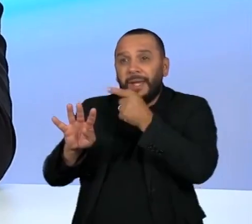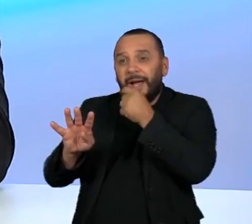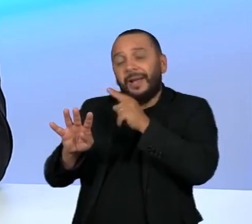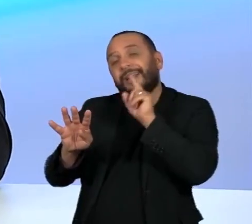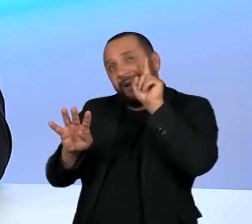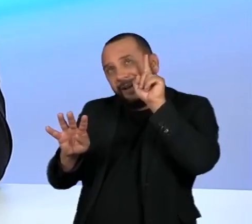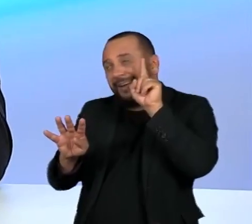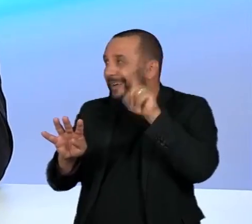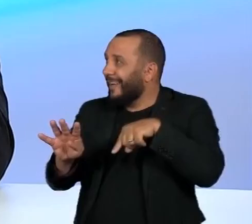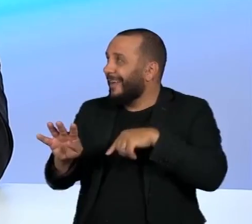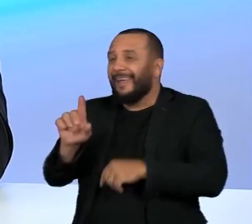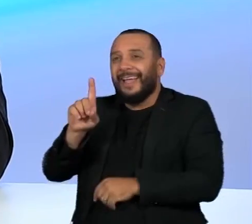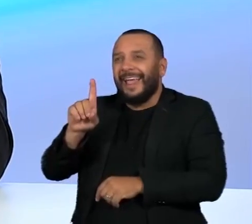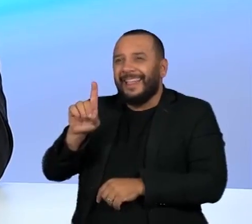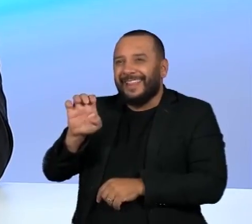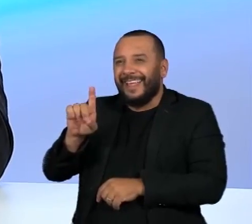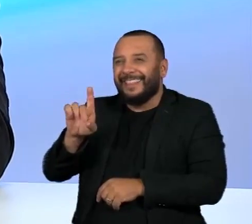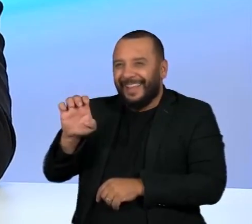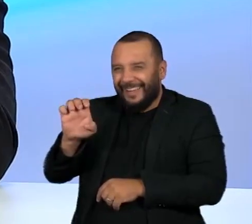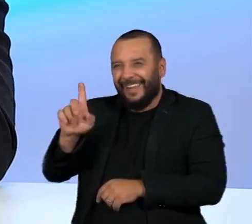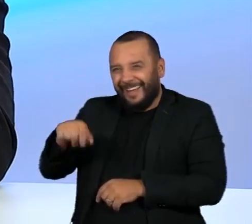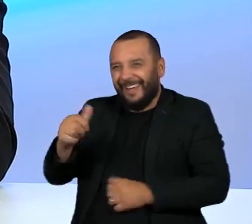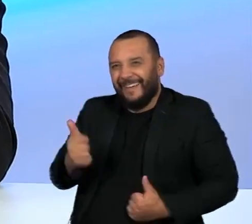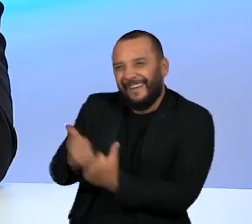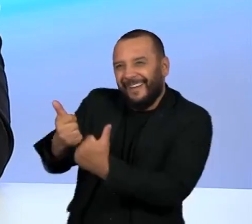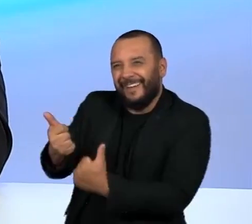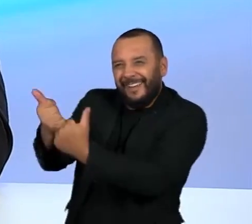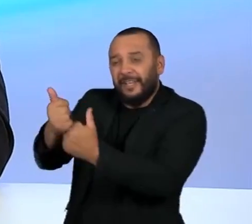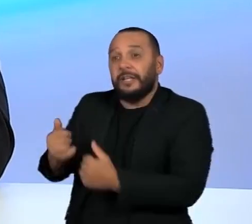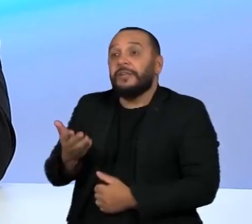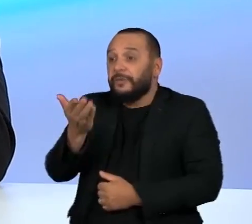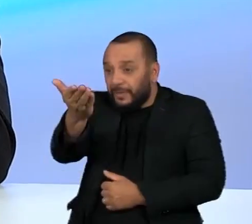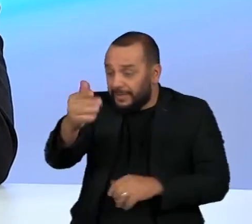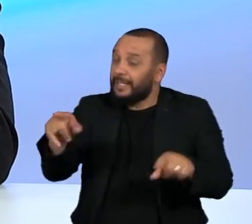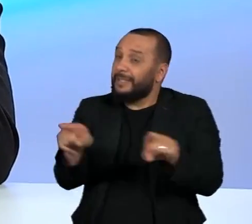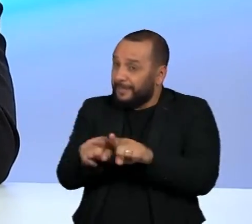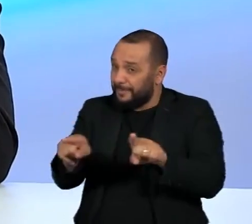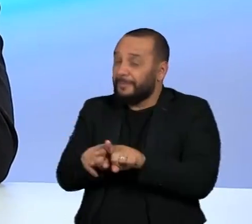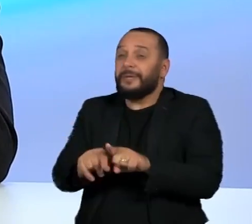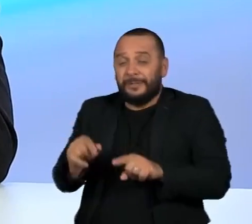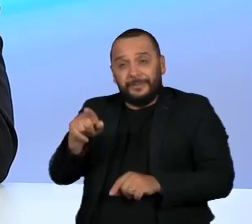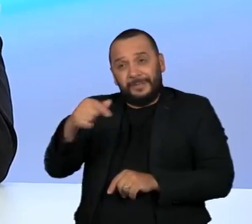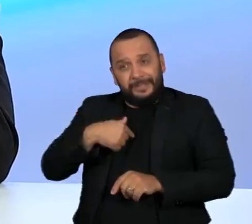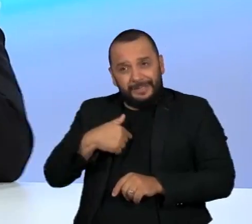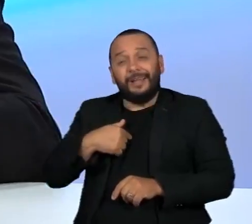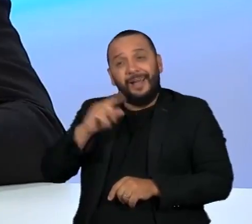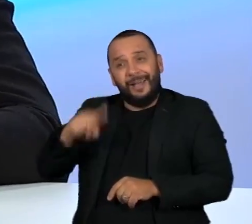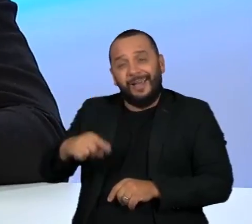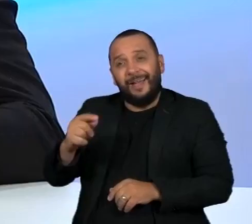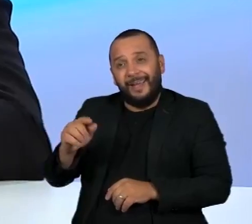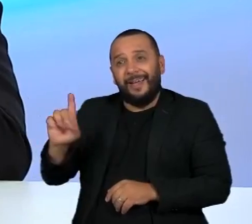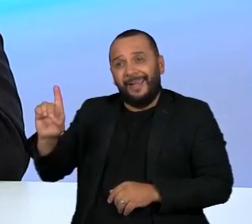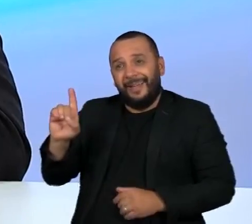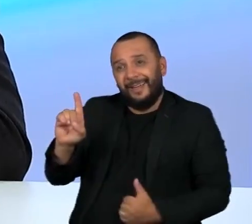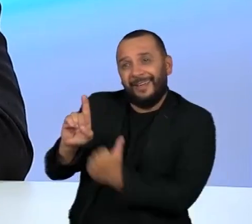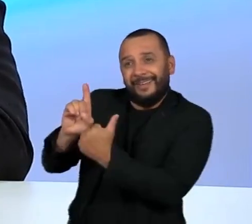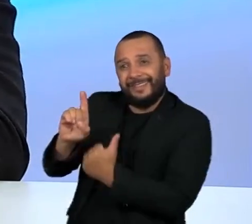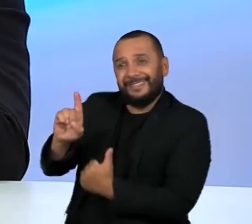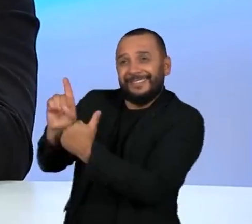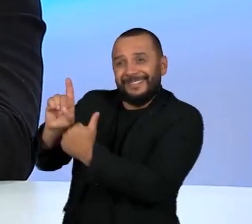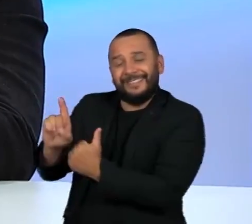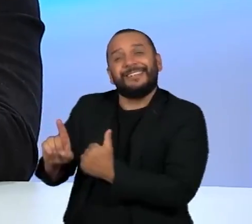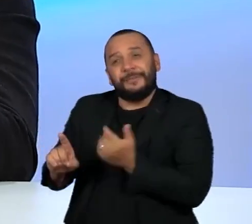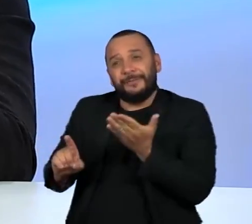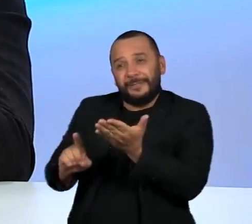o melhor escada da comédia brasileira e nem tanto você é o cara que talvez mais entenda de comédia num papel de escada